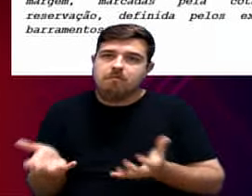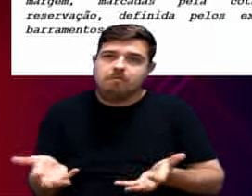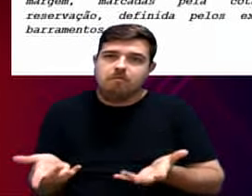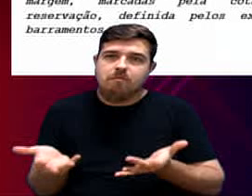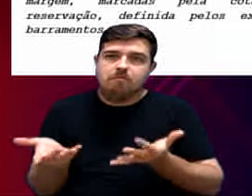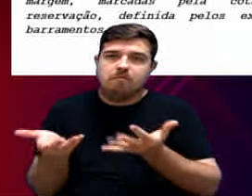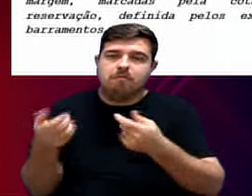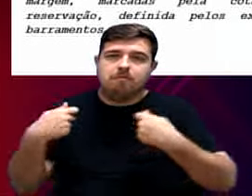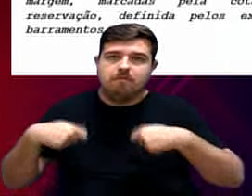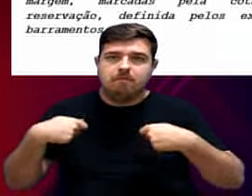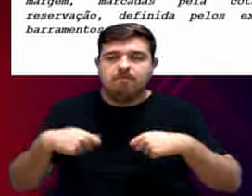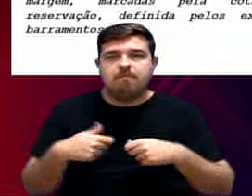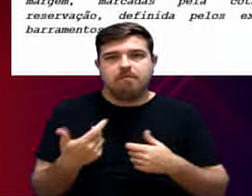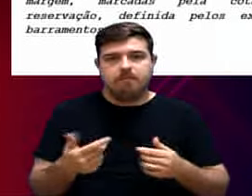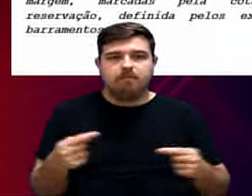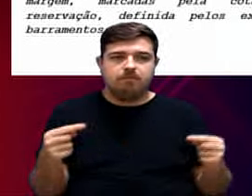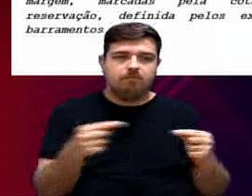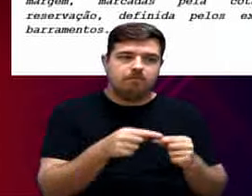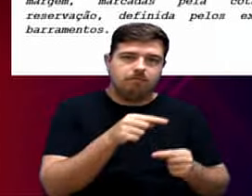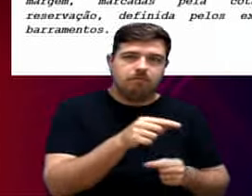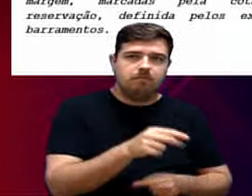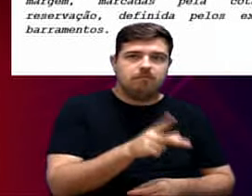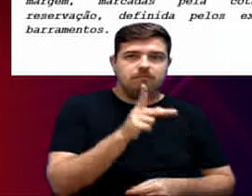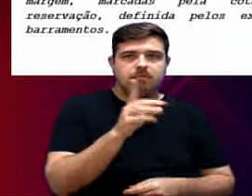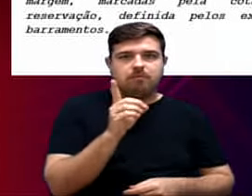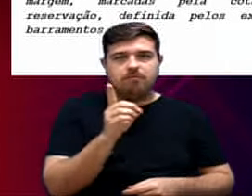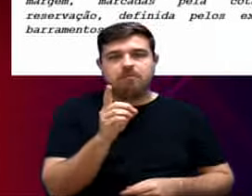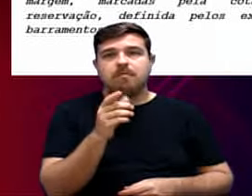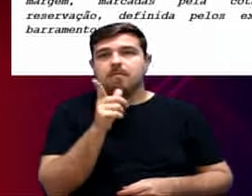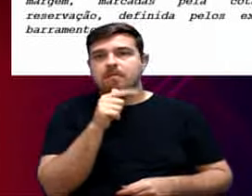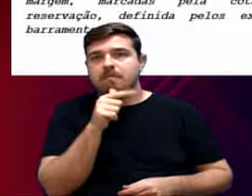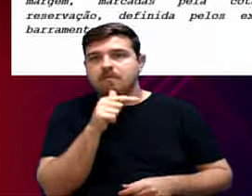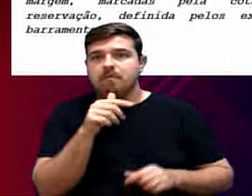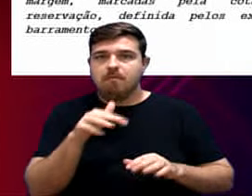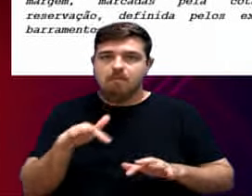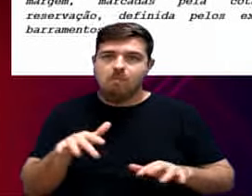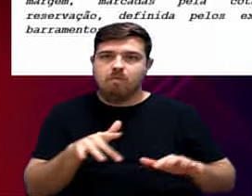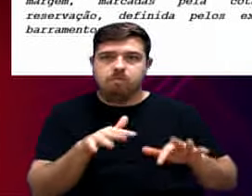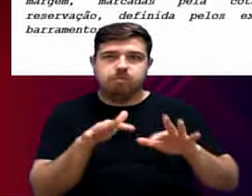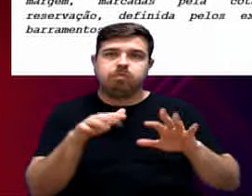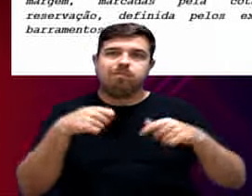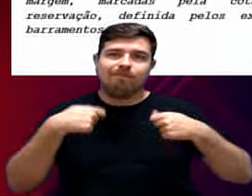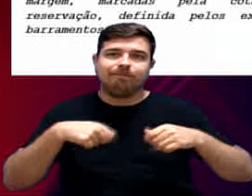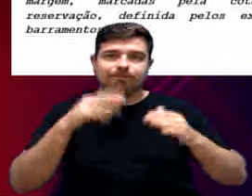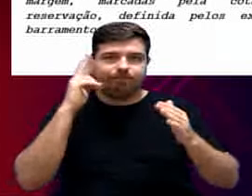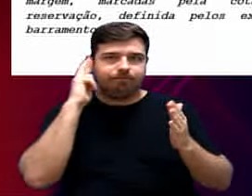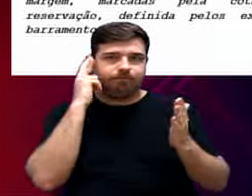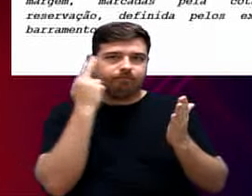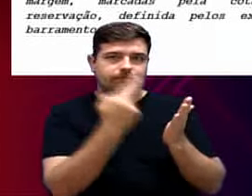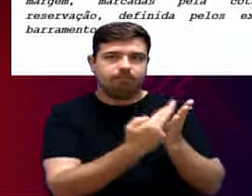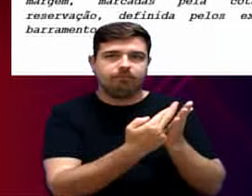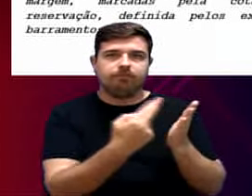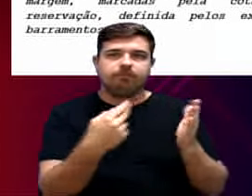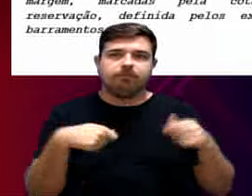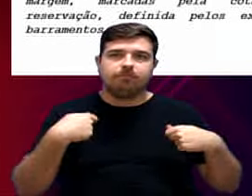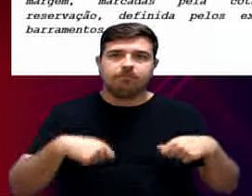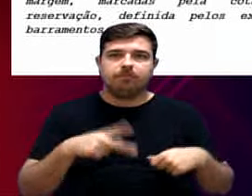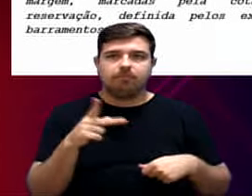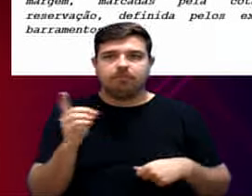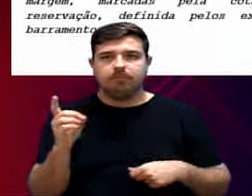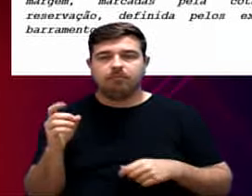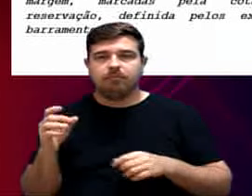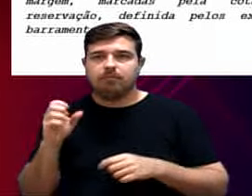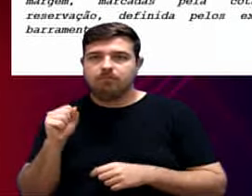eh as informações do plano diretor de macrodrenagem do sai Então a partir do momento que o plano diretor de